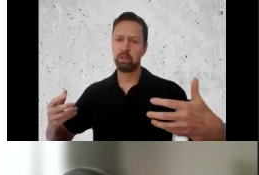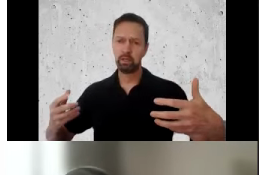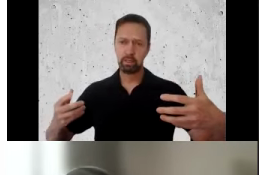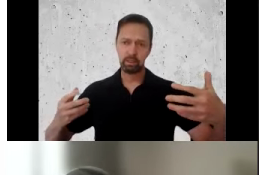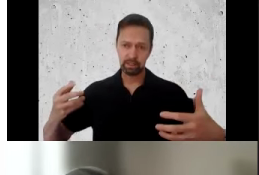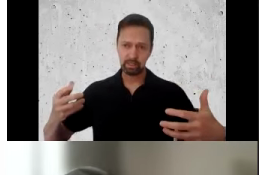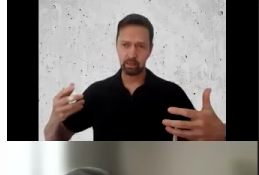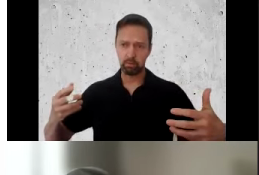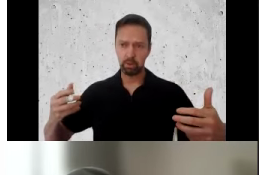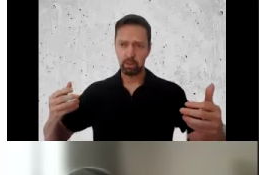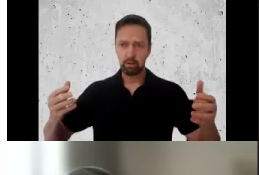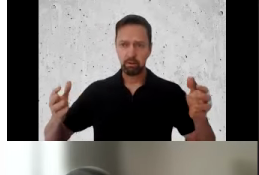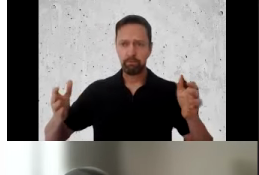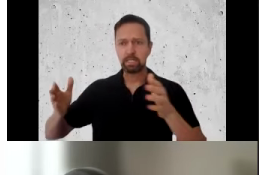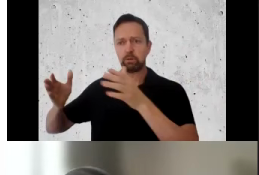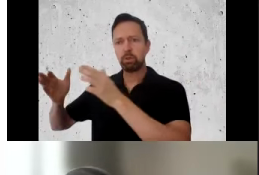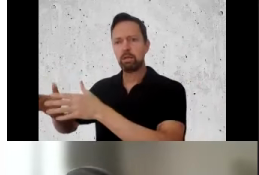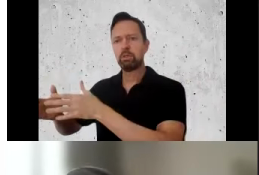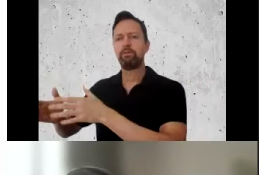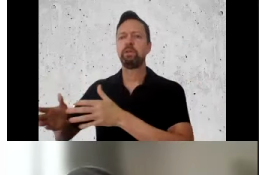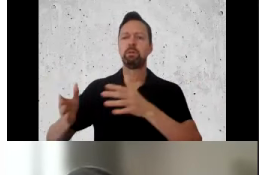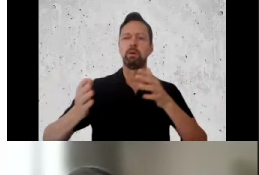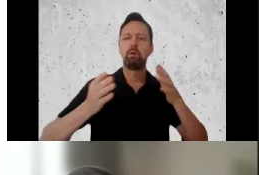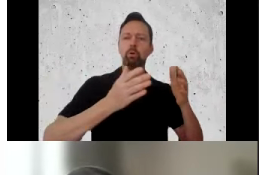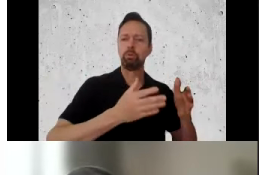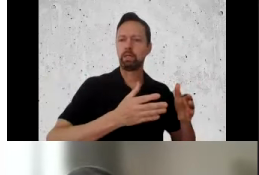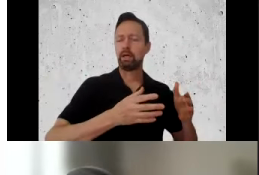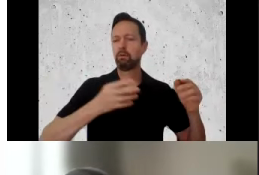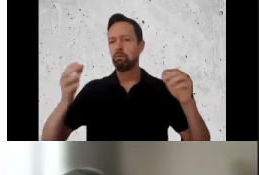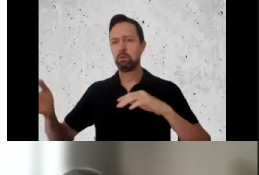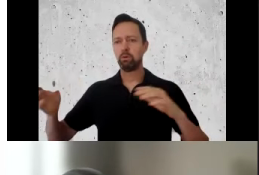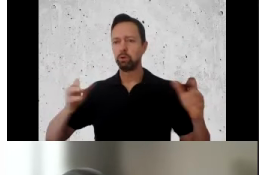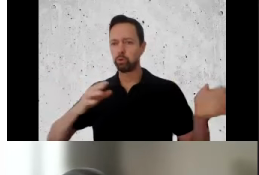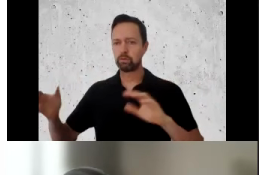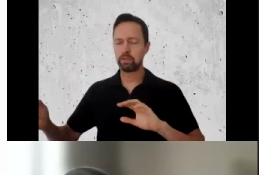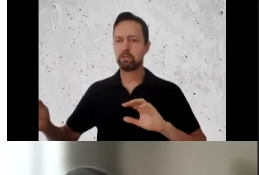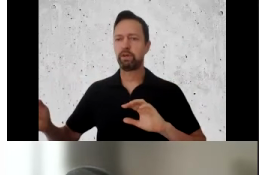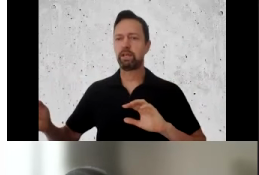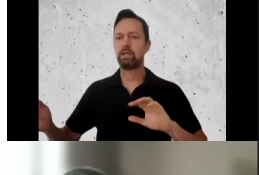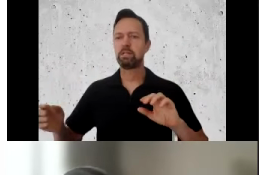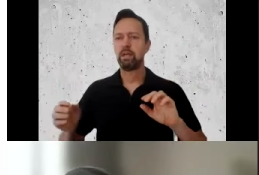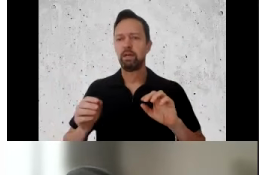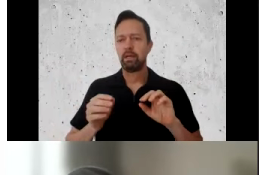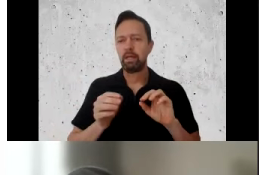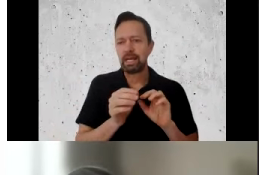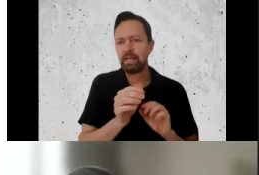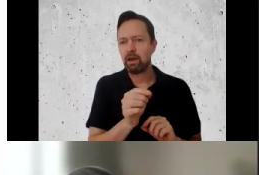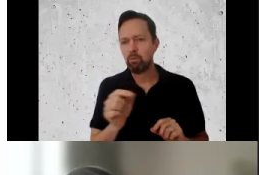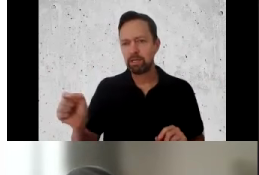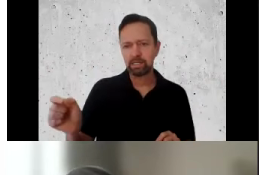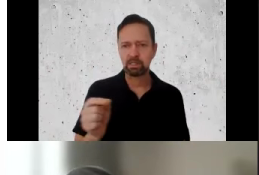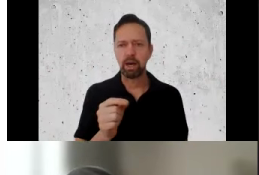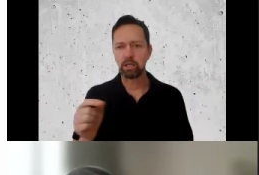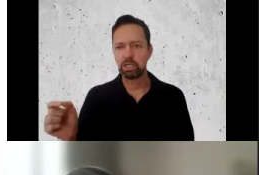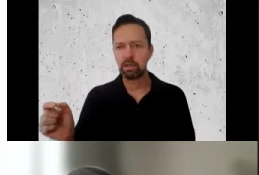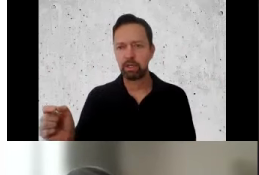de transação. Fazendo dentro da firma ou no mercado, os custos vão ser diferentes, e aqui é